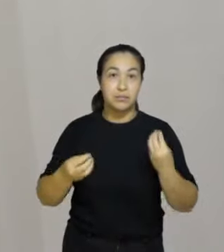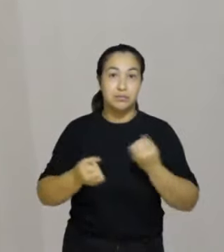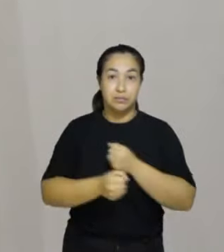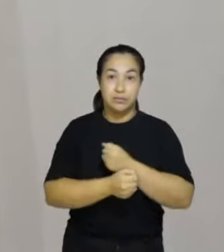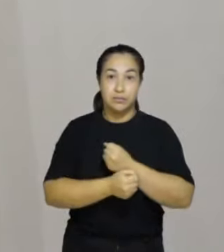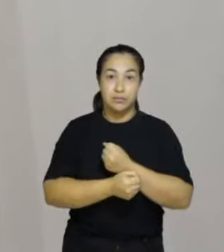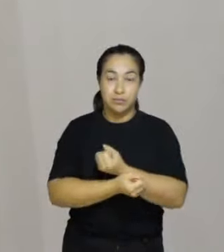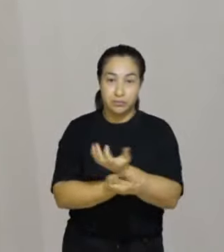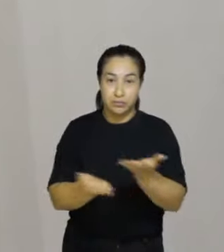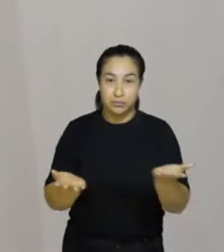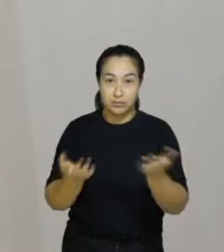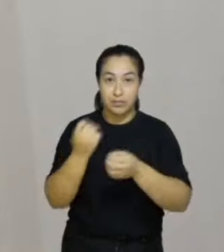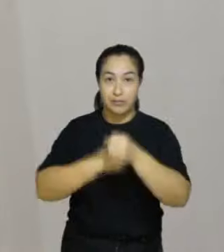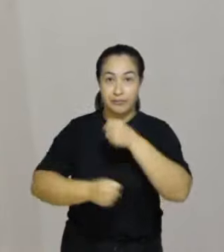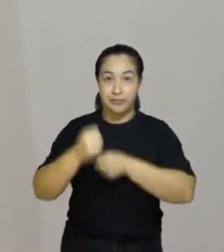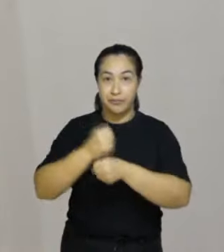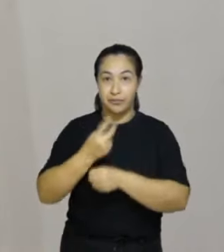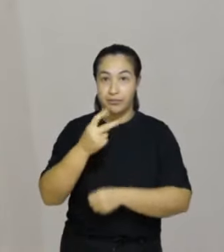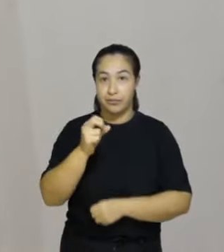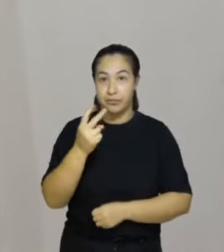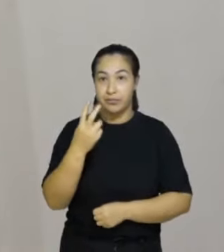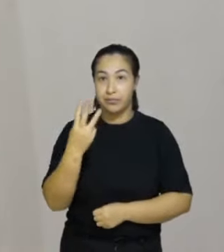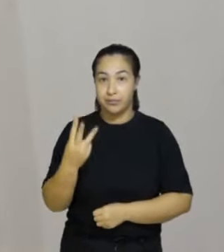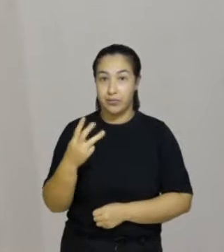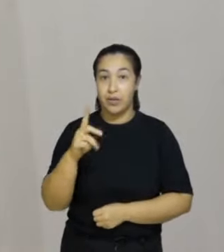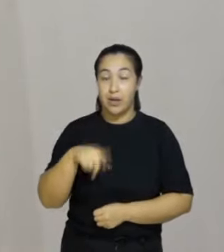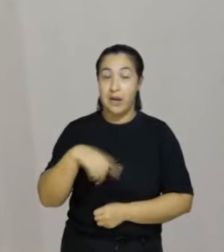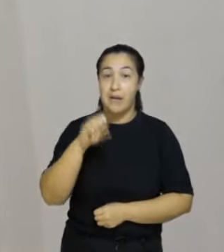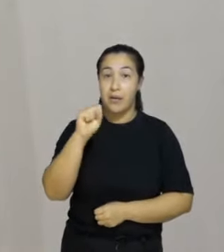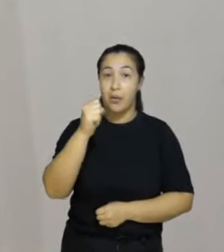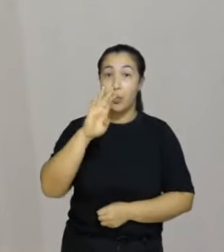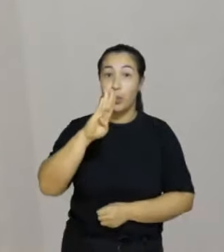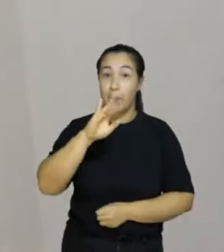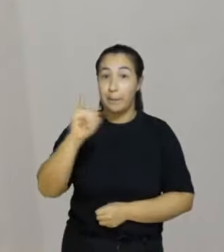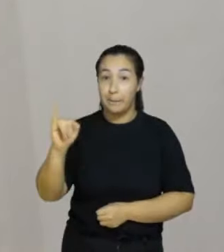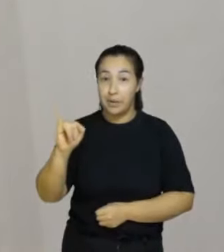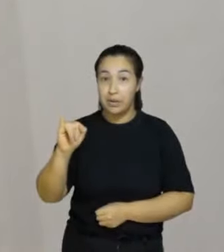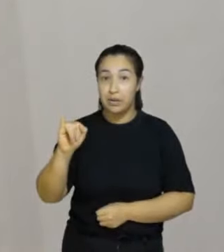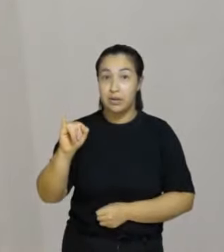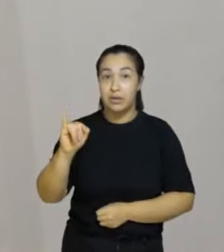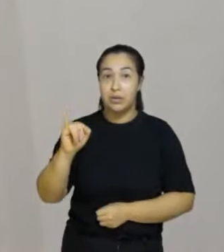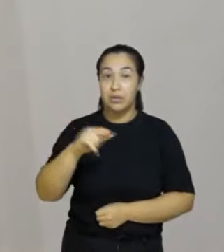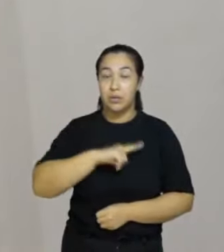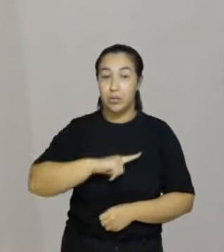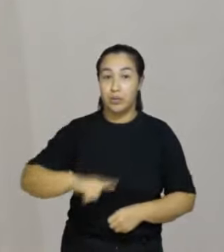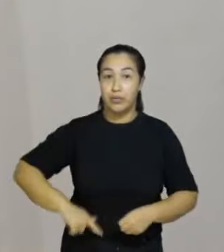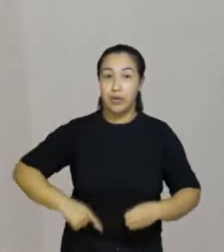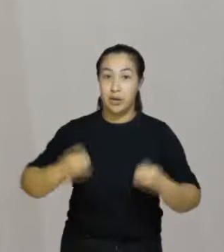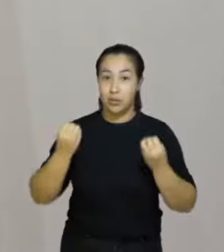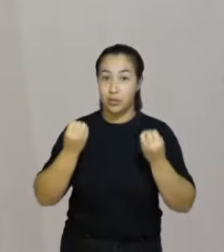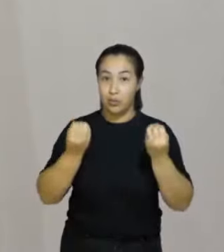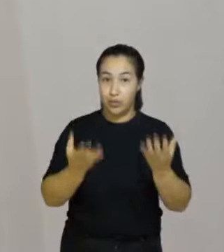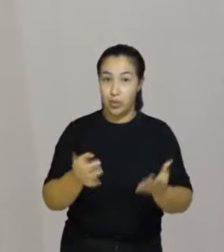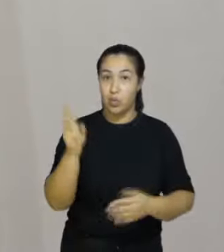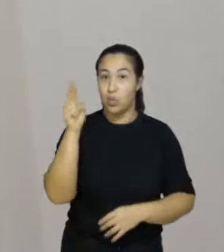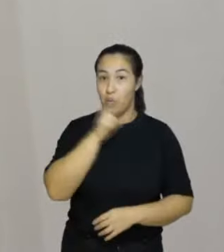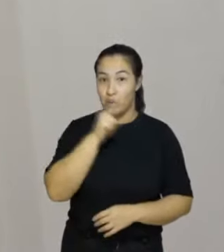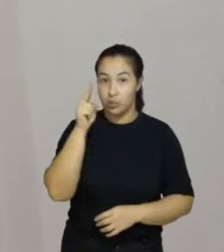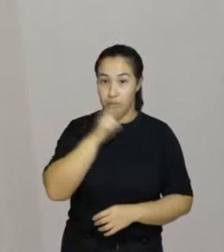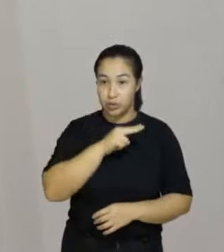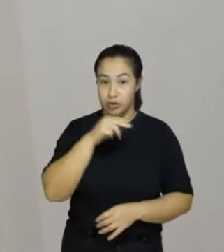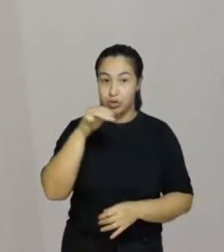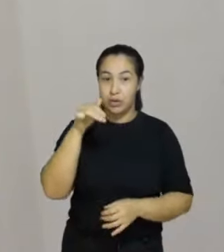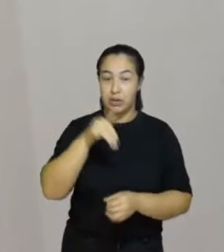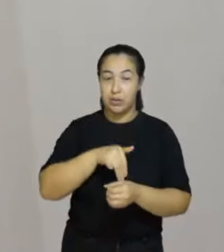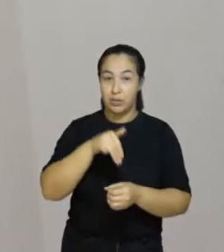ano passado de 8 bilhões de reais que o governo federal deu de forma emergencial aos